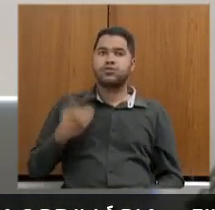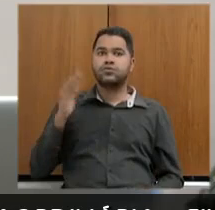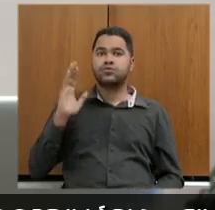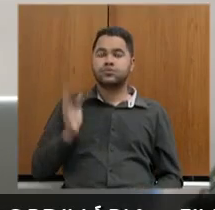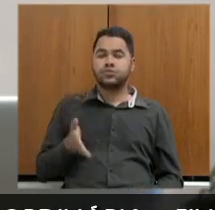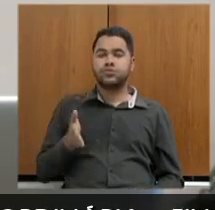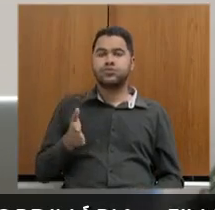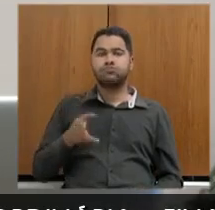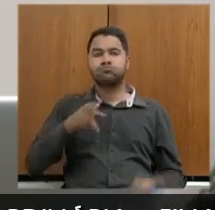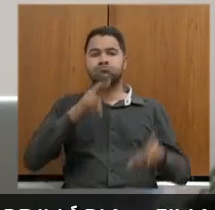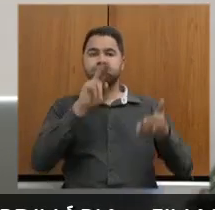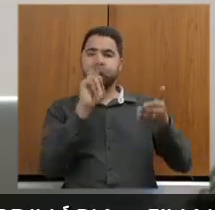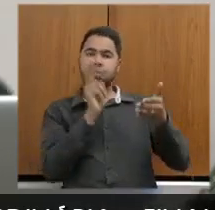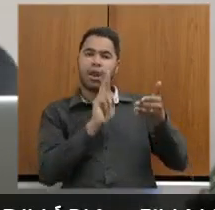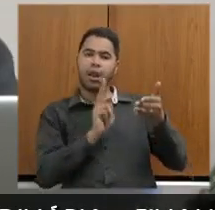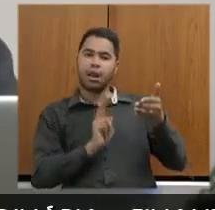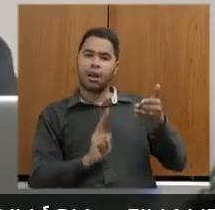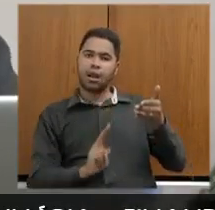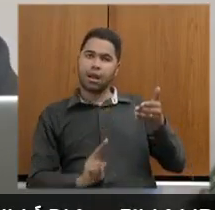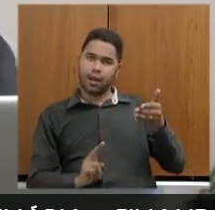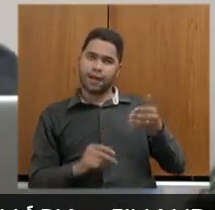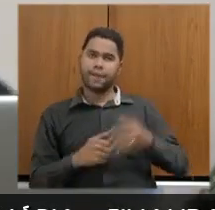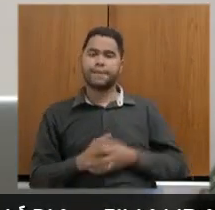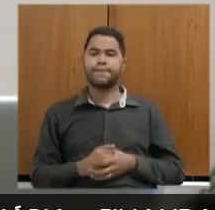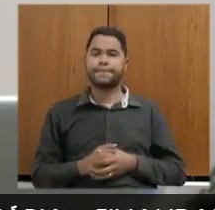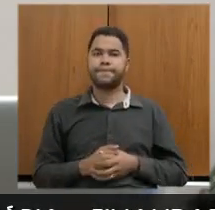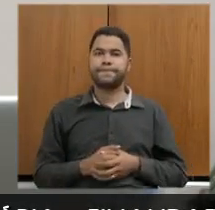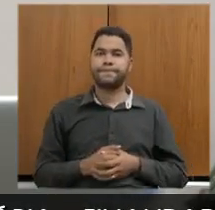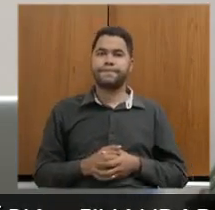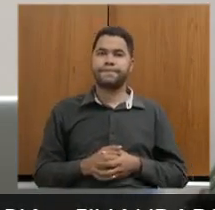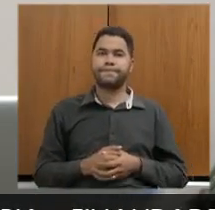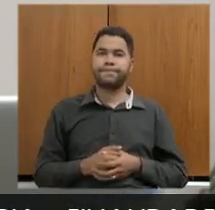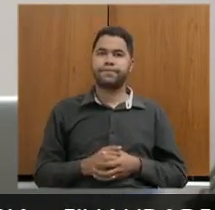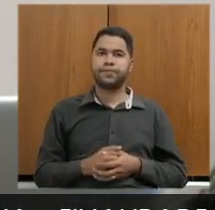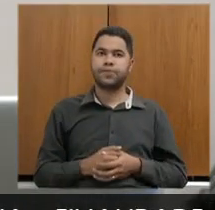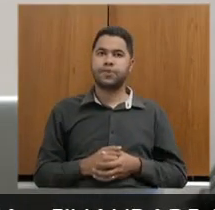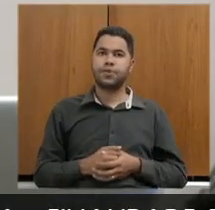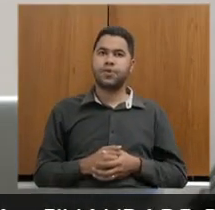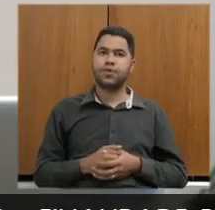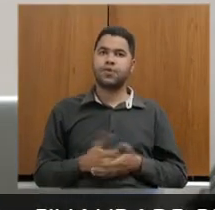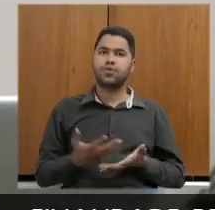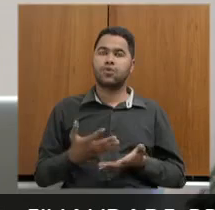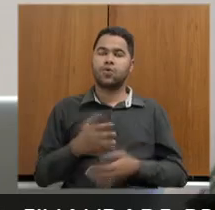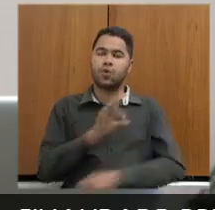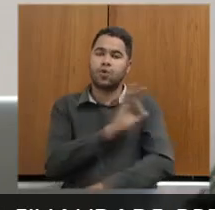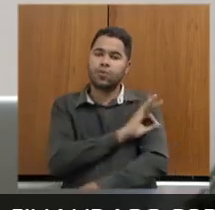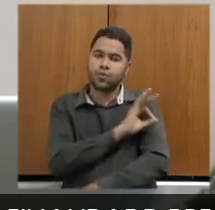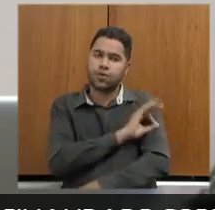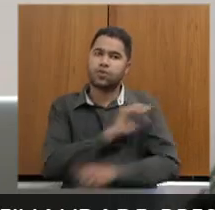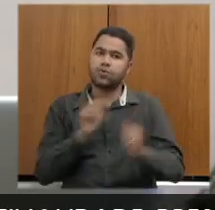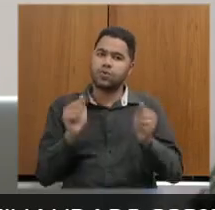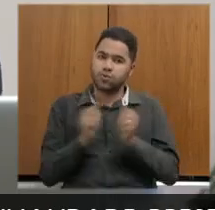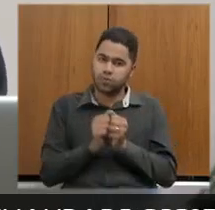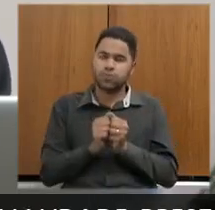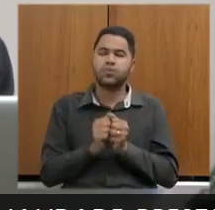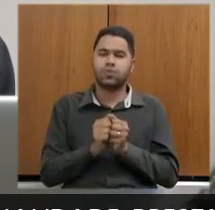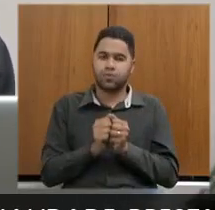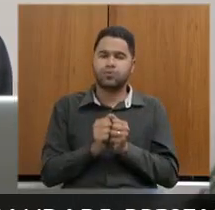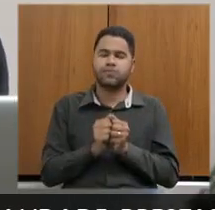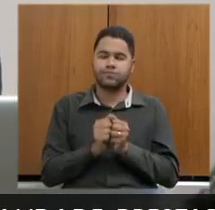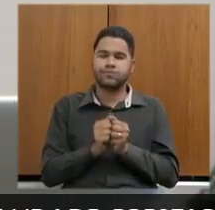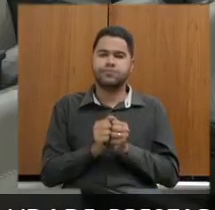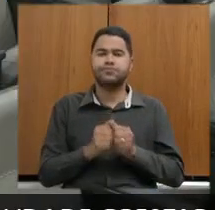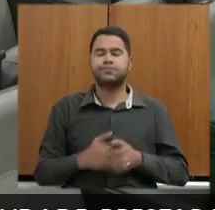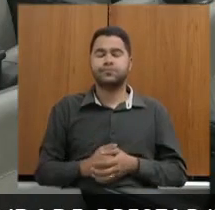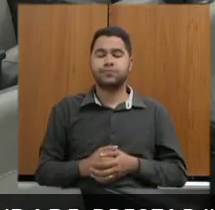os nomes Já que é declinados dos oficiais que participaram juntamente com o comandante